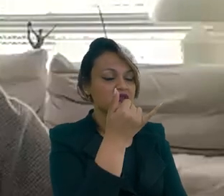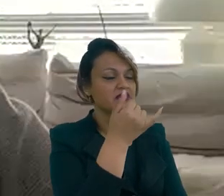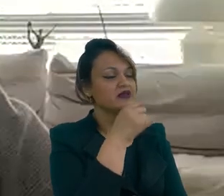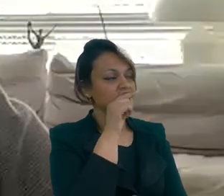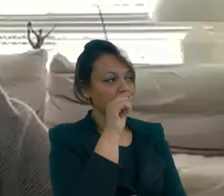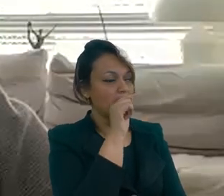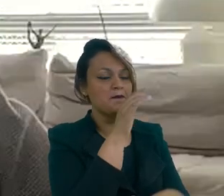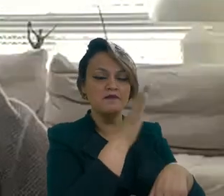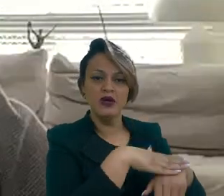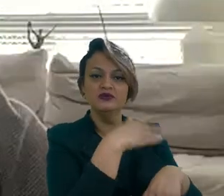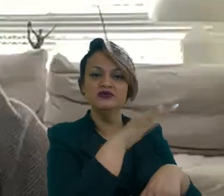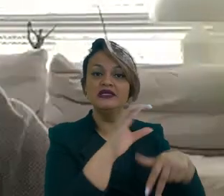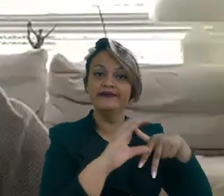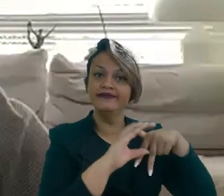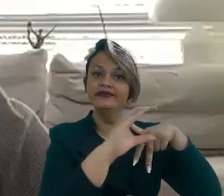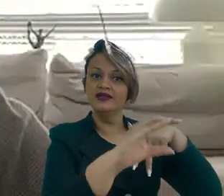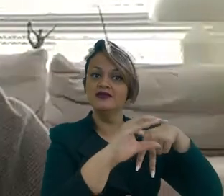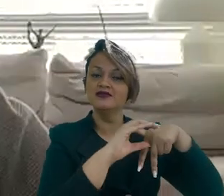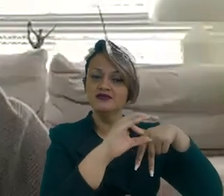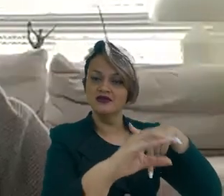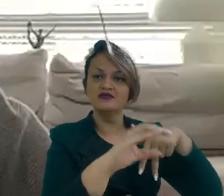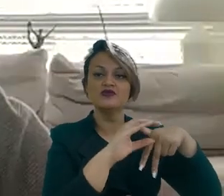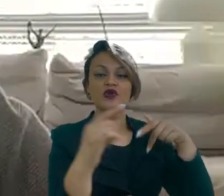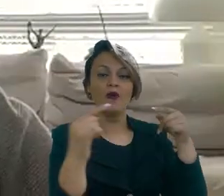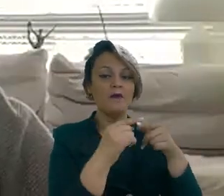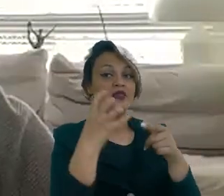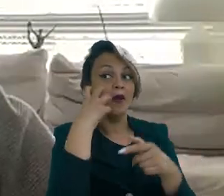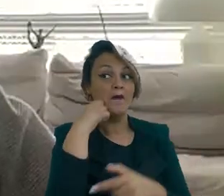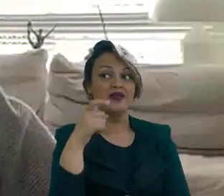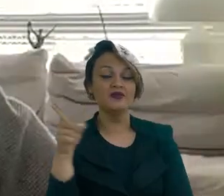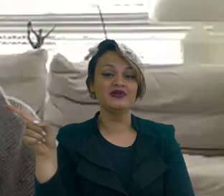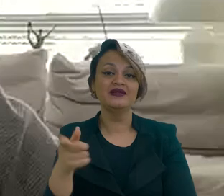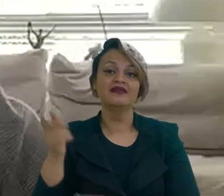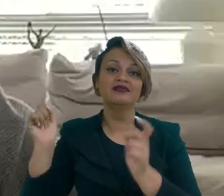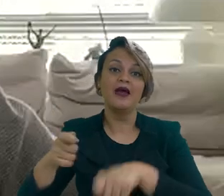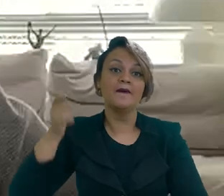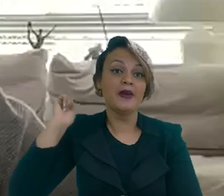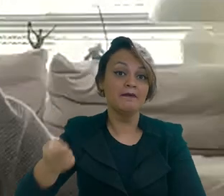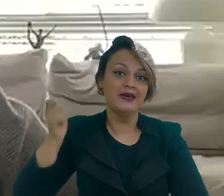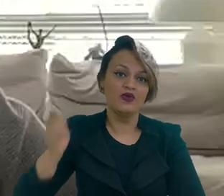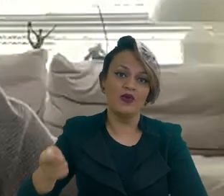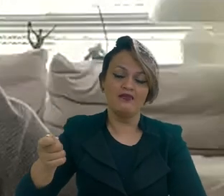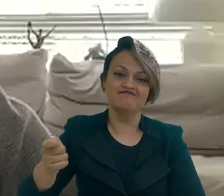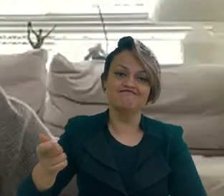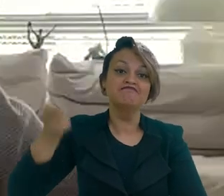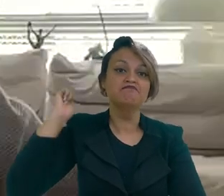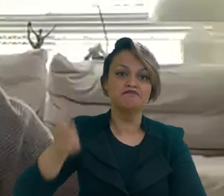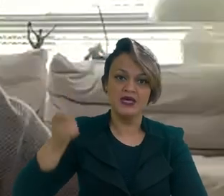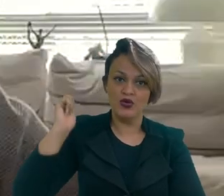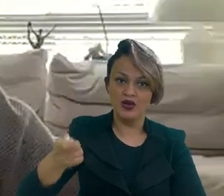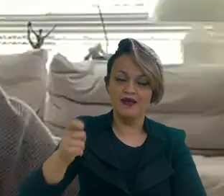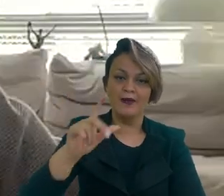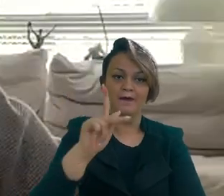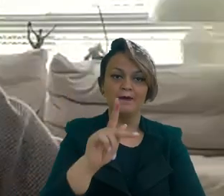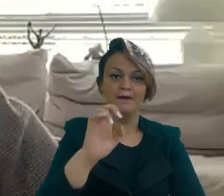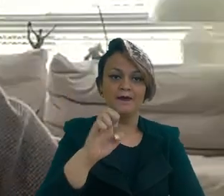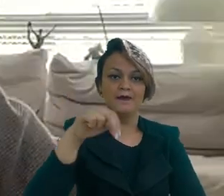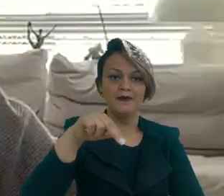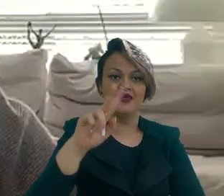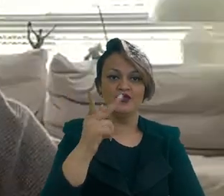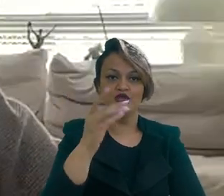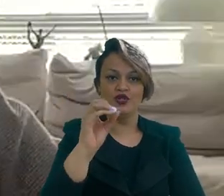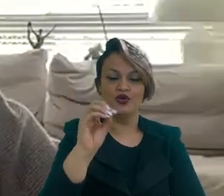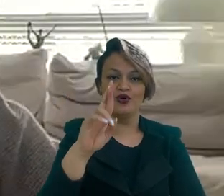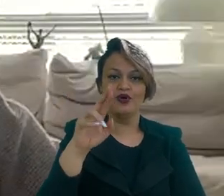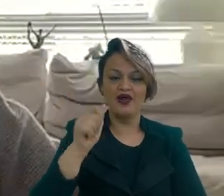dano responderá pela indenização nos limites do seu patrimônio penhorável a penhora não